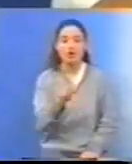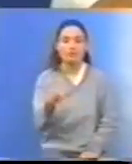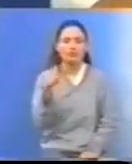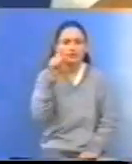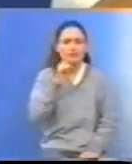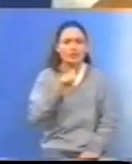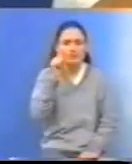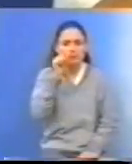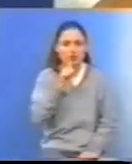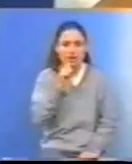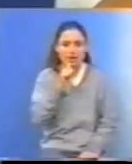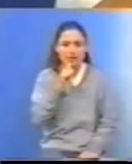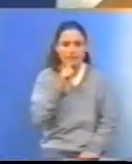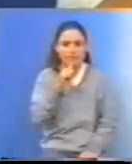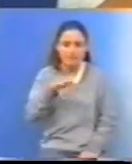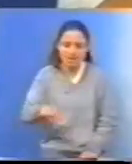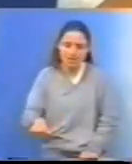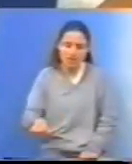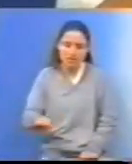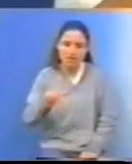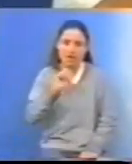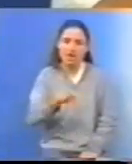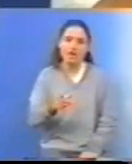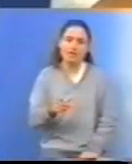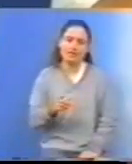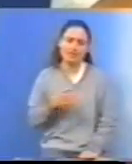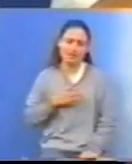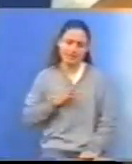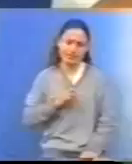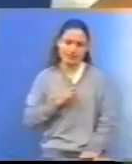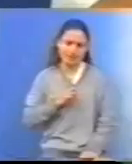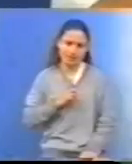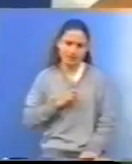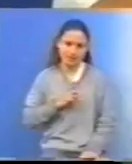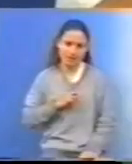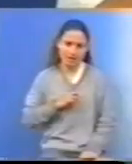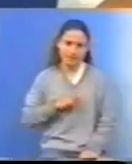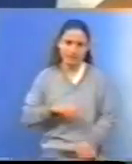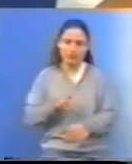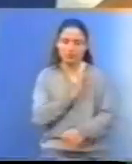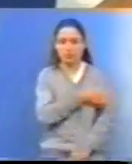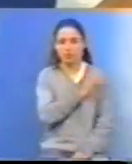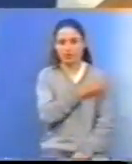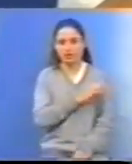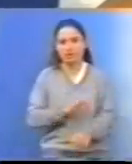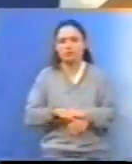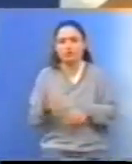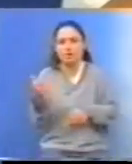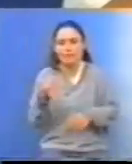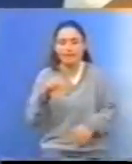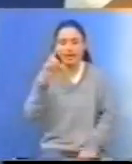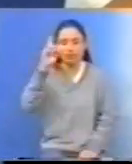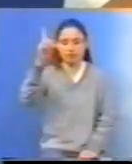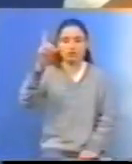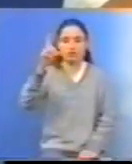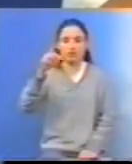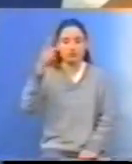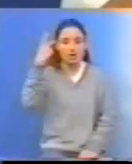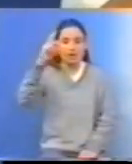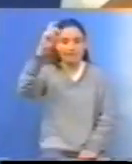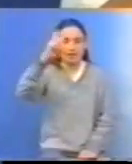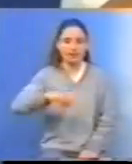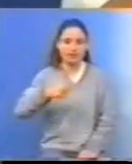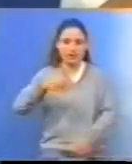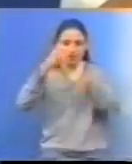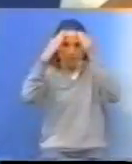até foi uma palavra de ciência, eu disse que havia rapazes com vocação sacerdotal, disse que havia meninas, disse